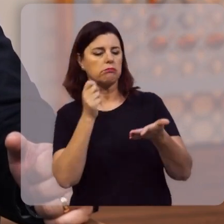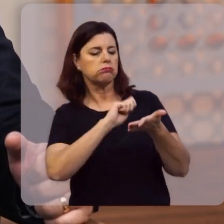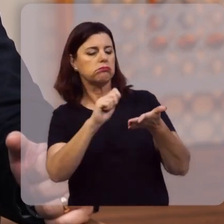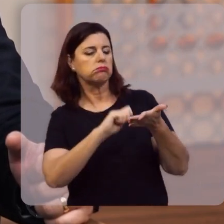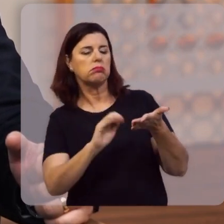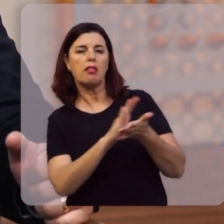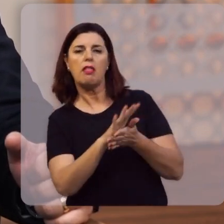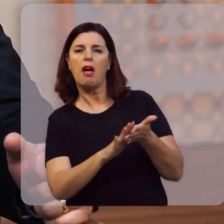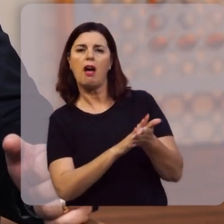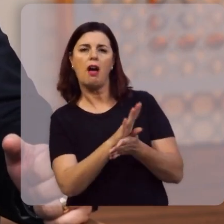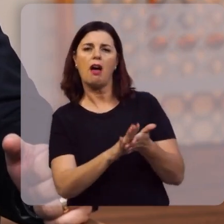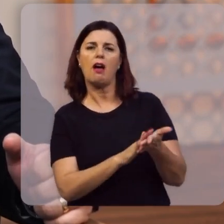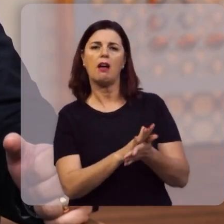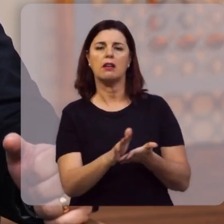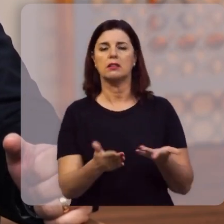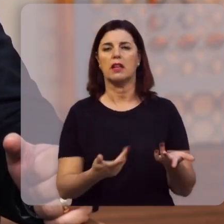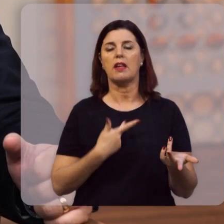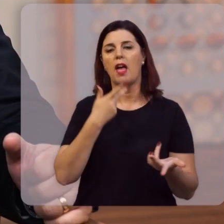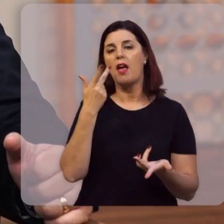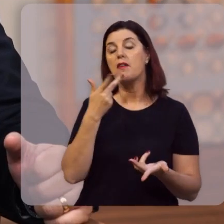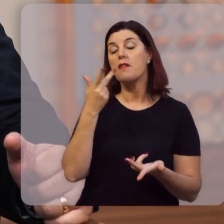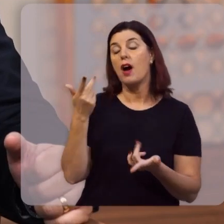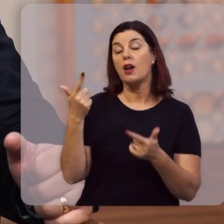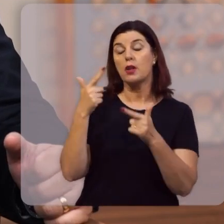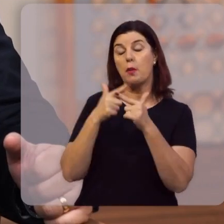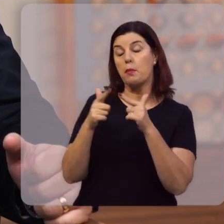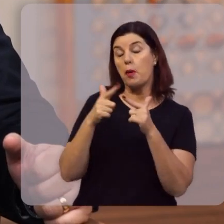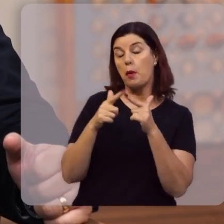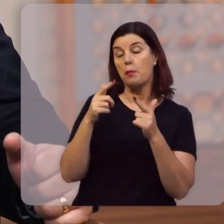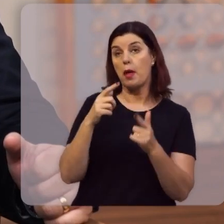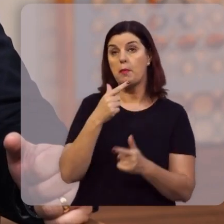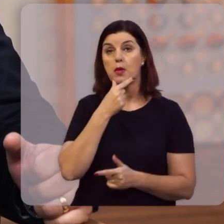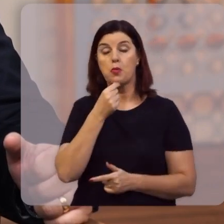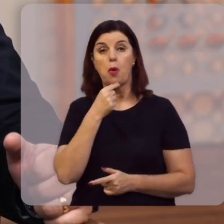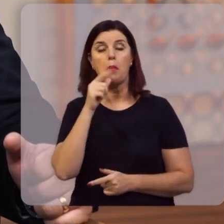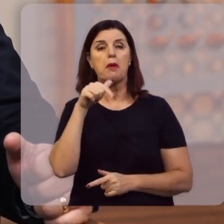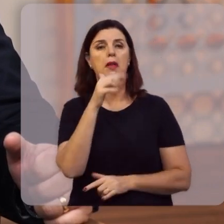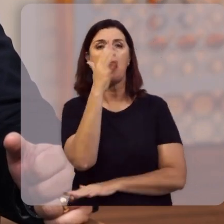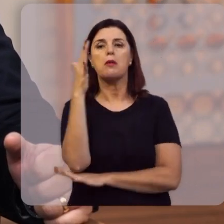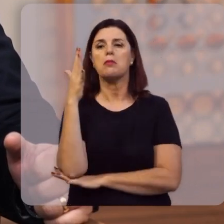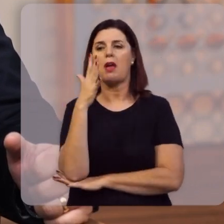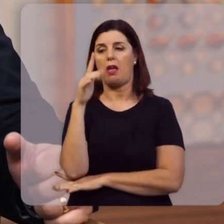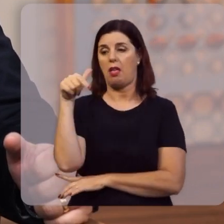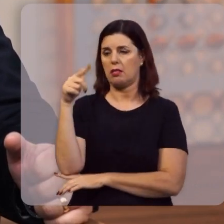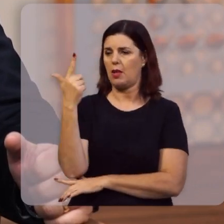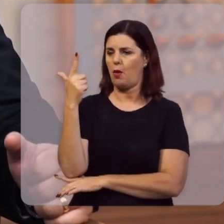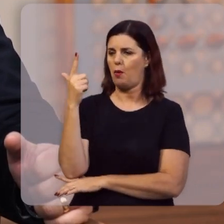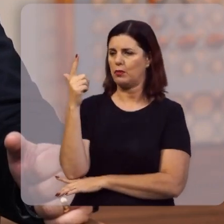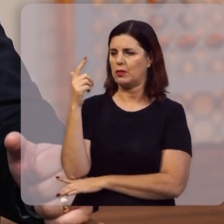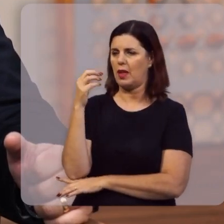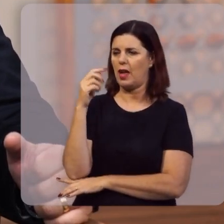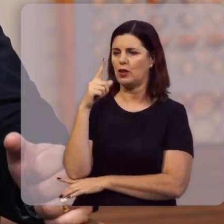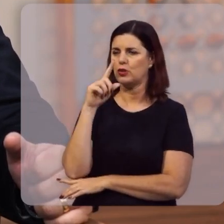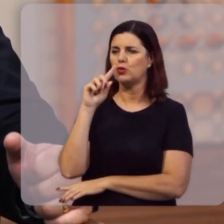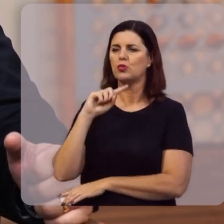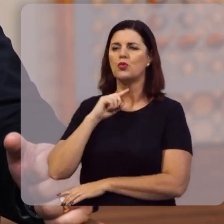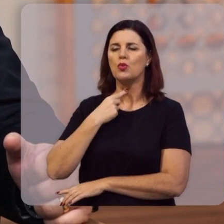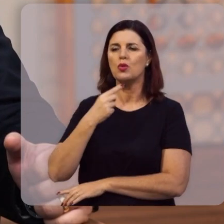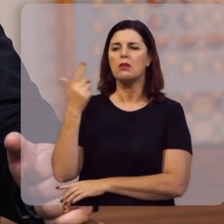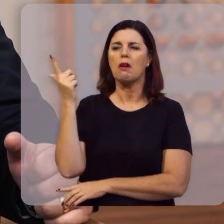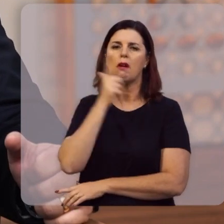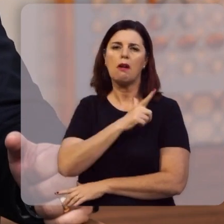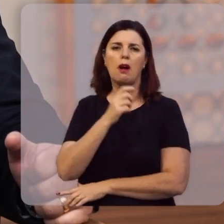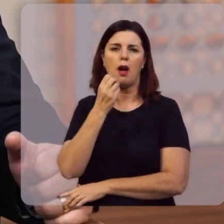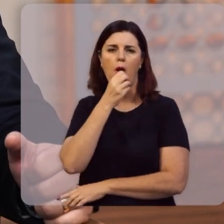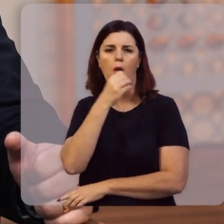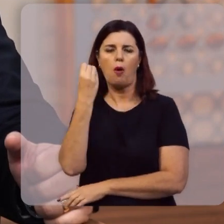que o problema do homem é o meio. Se você o criar no meio em que não há poluição, então ele vai ser uma excelente criatura.